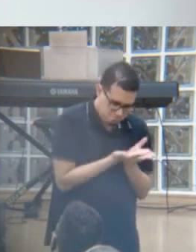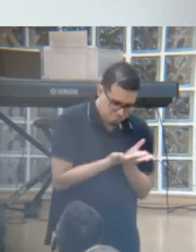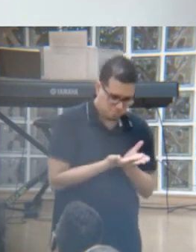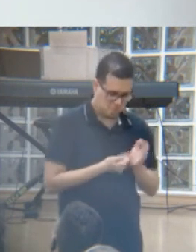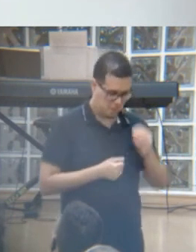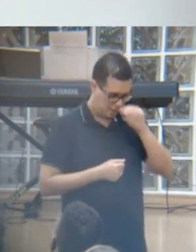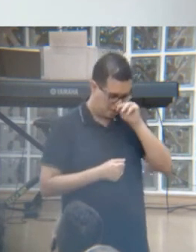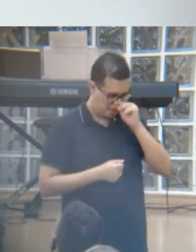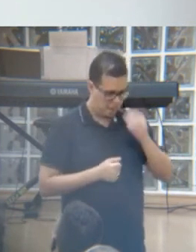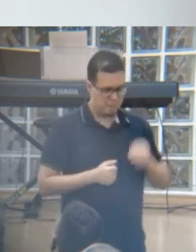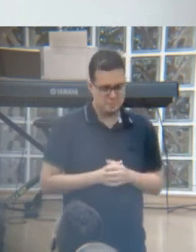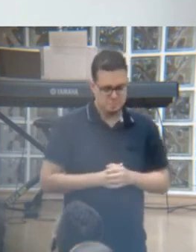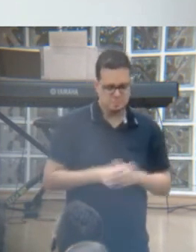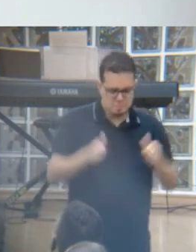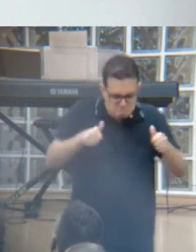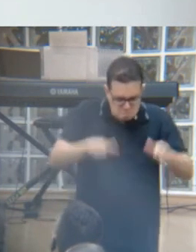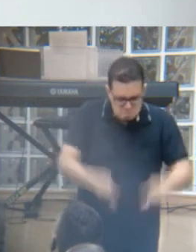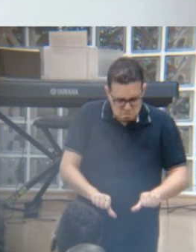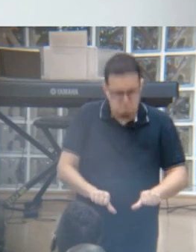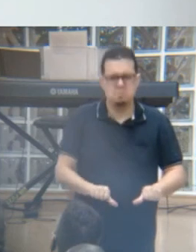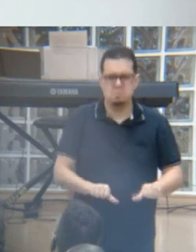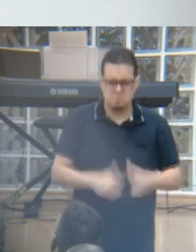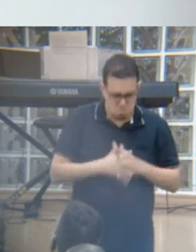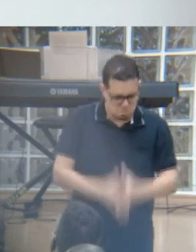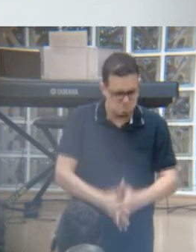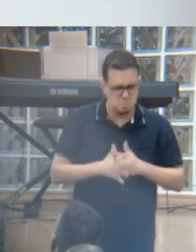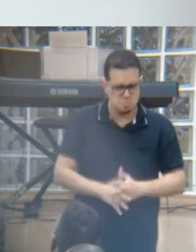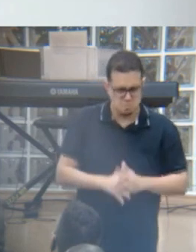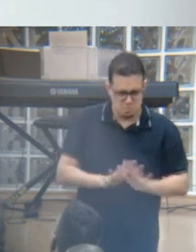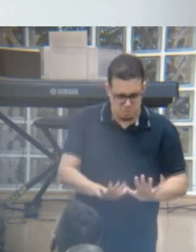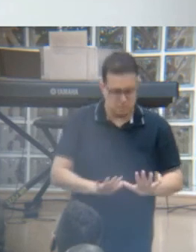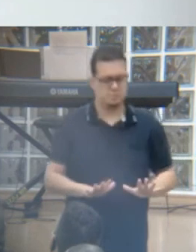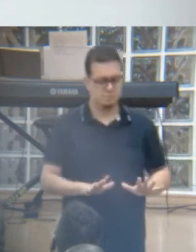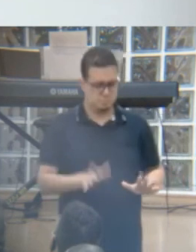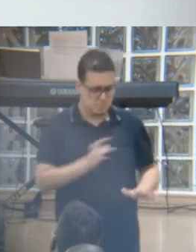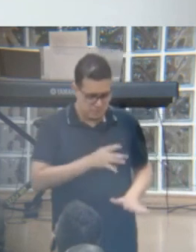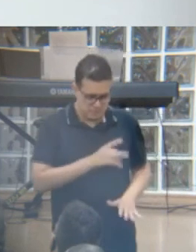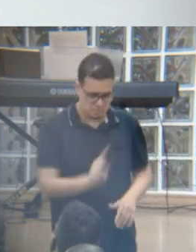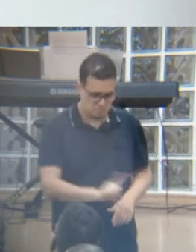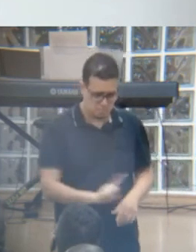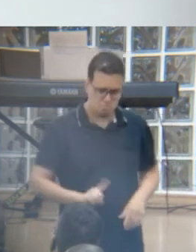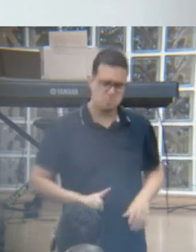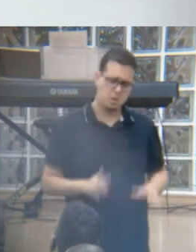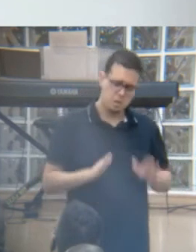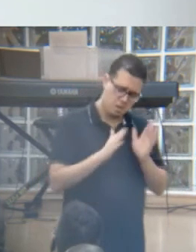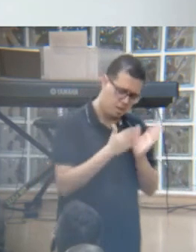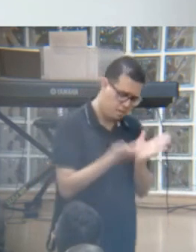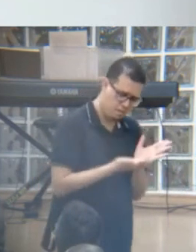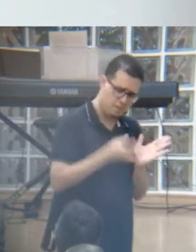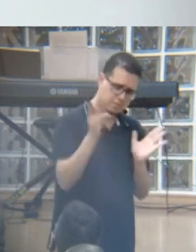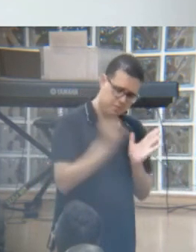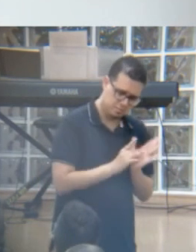grande, mas não temamos. Apeguemo-nos aos vereditos, às